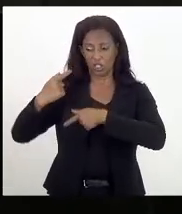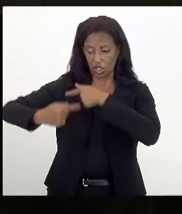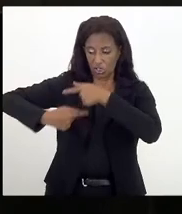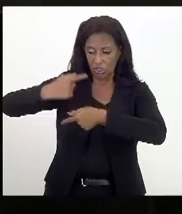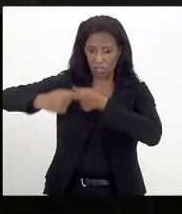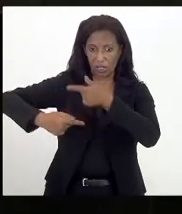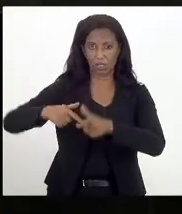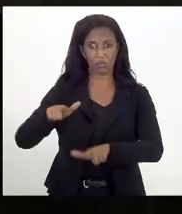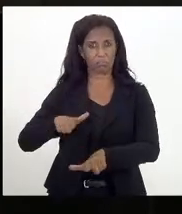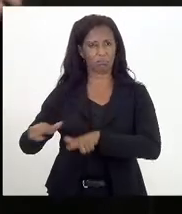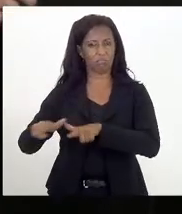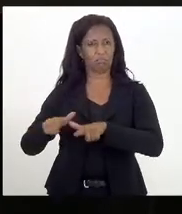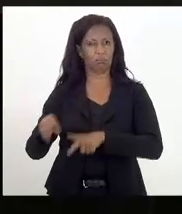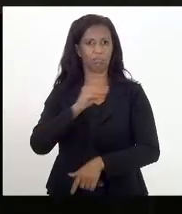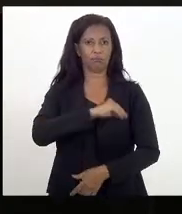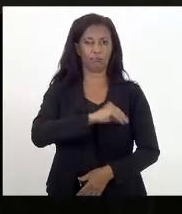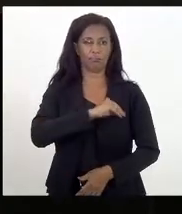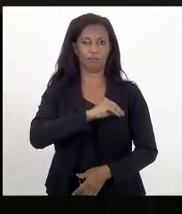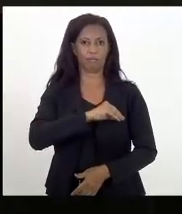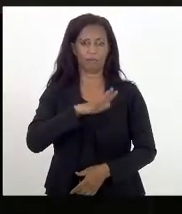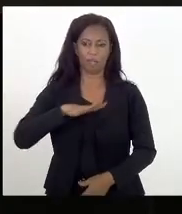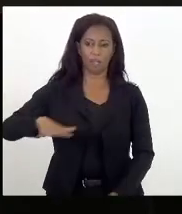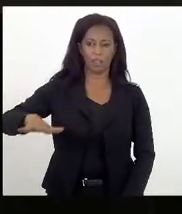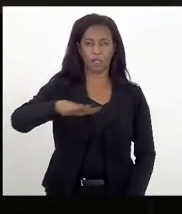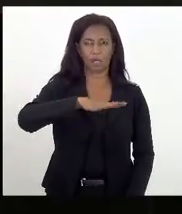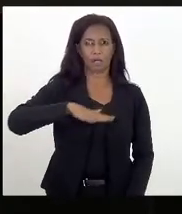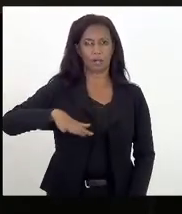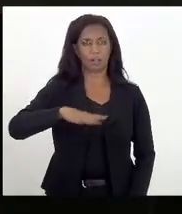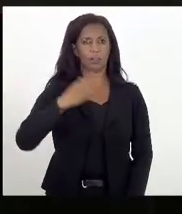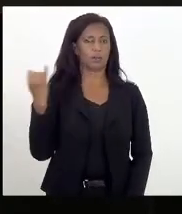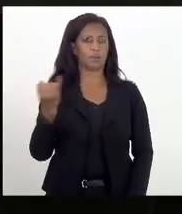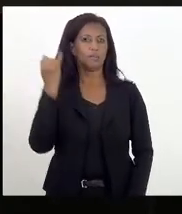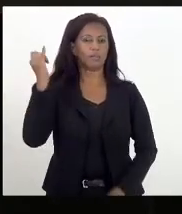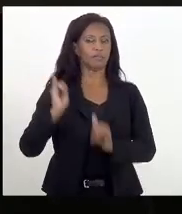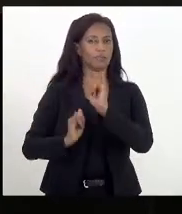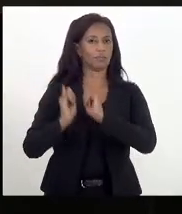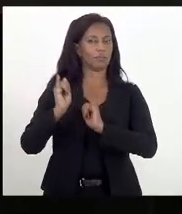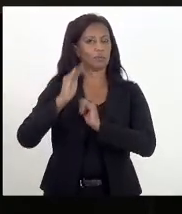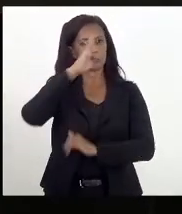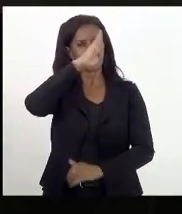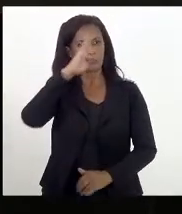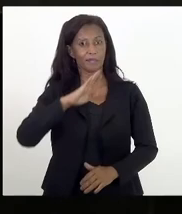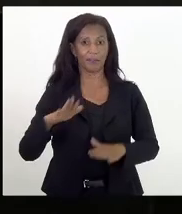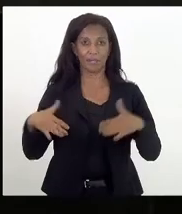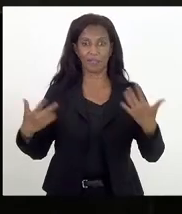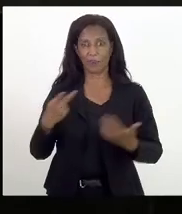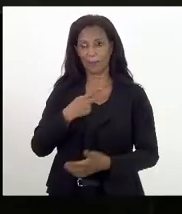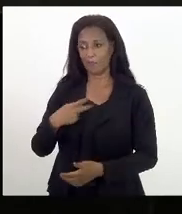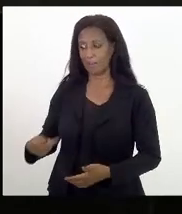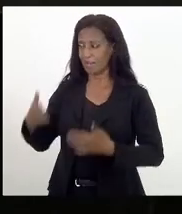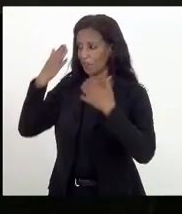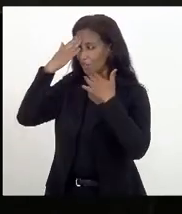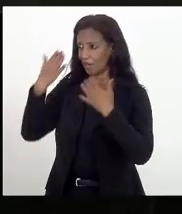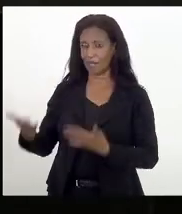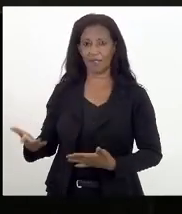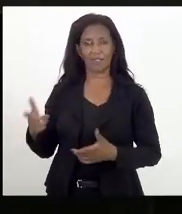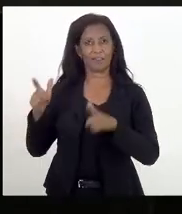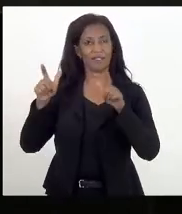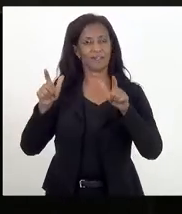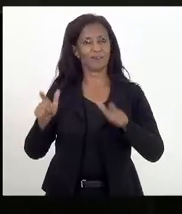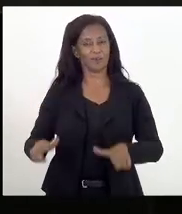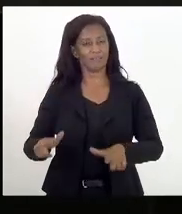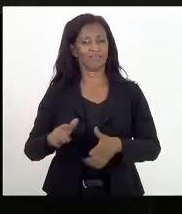emprego e renda no território nacional com essa tão importante indústria brasileira então Presidente e agradeço o espaço